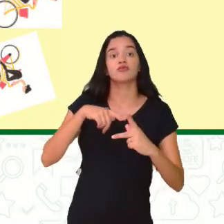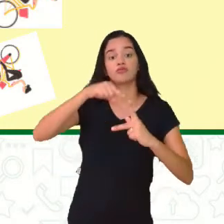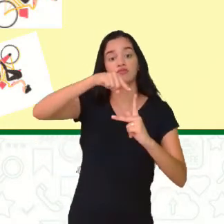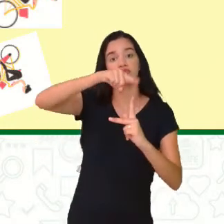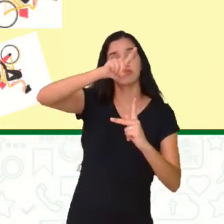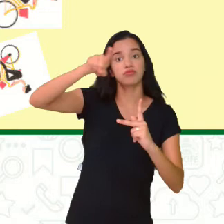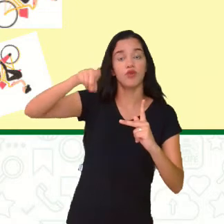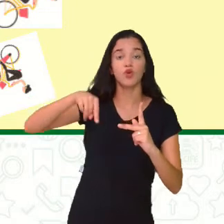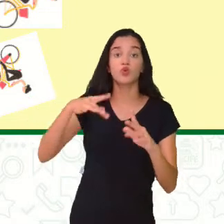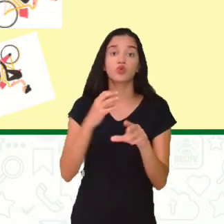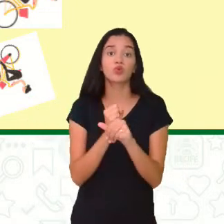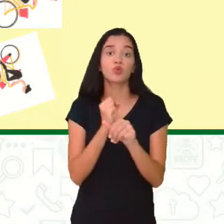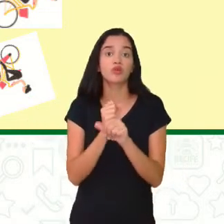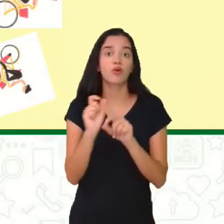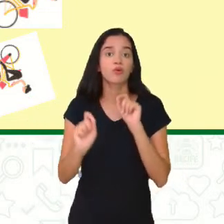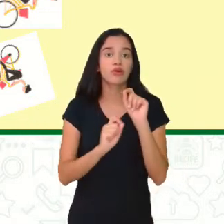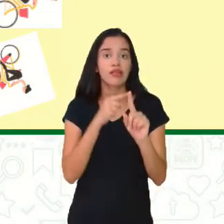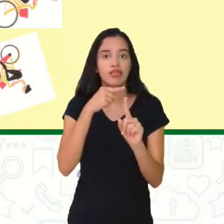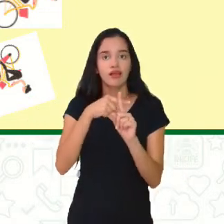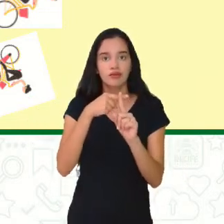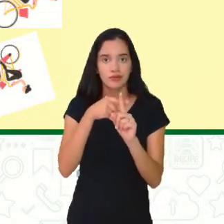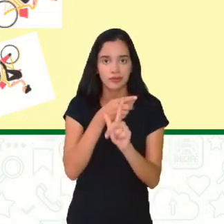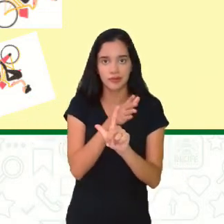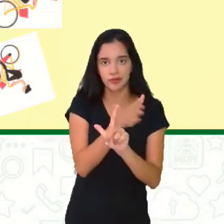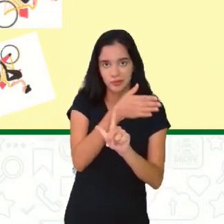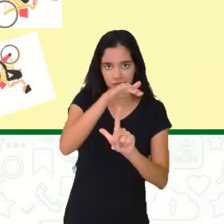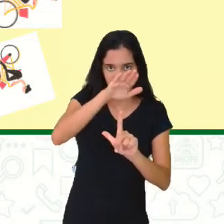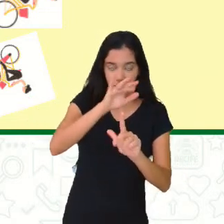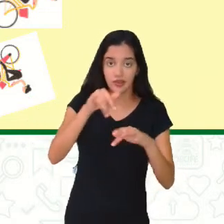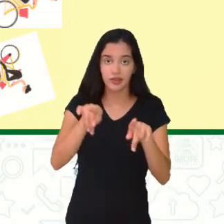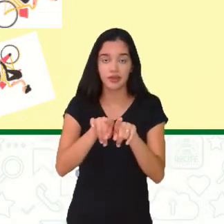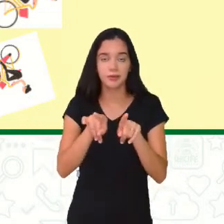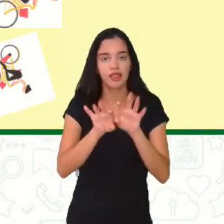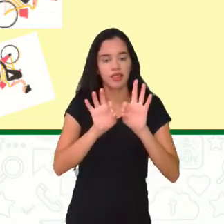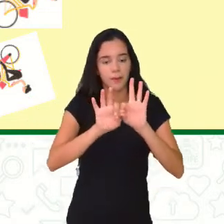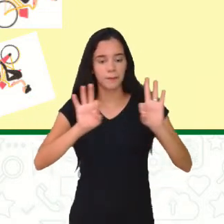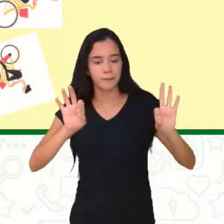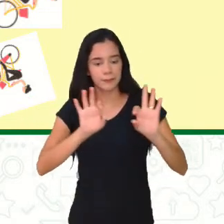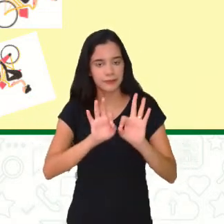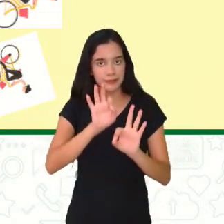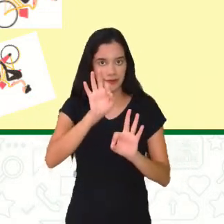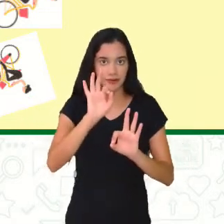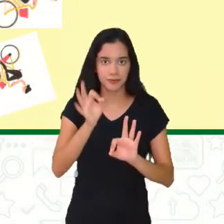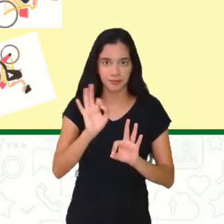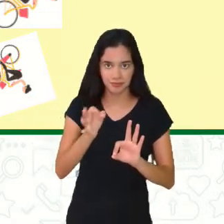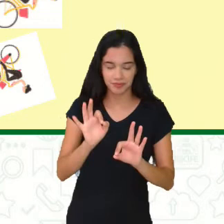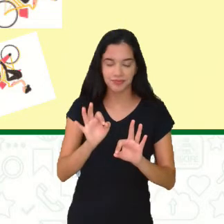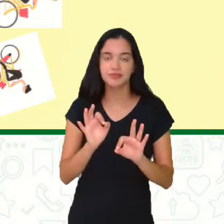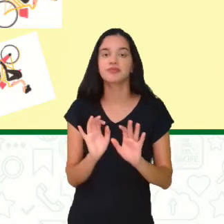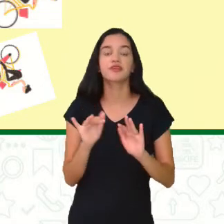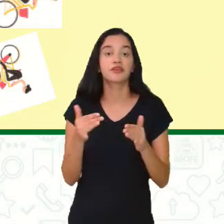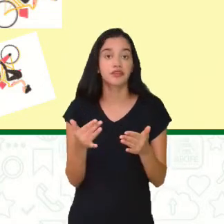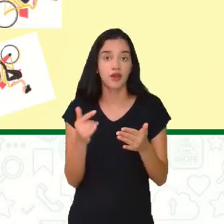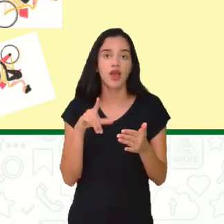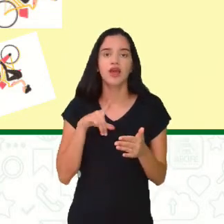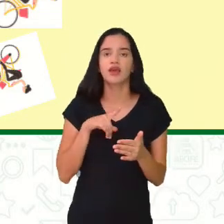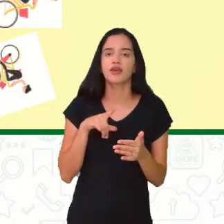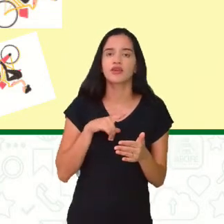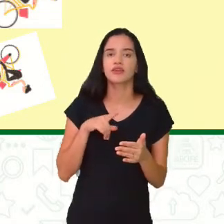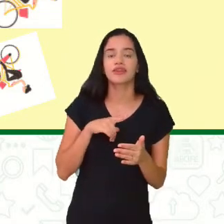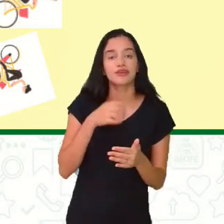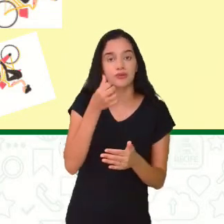é o total da soma dos lados, da medida dos lados. Tá certo? Então, eu tenho